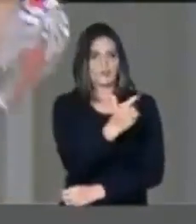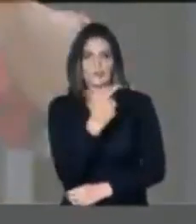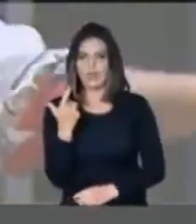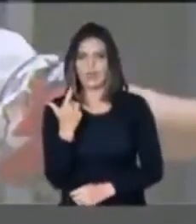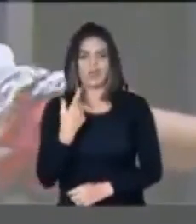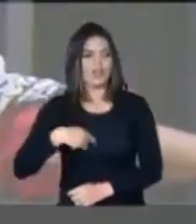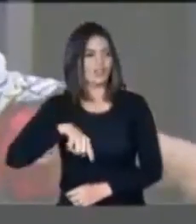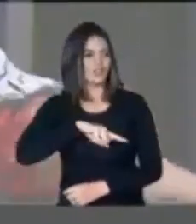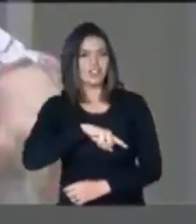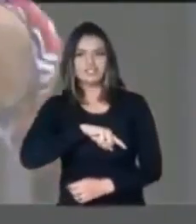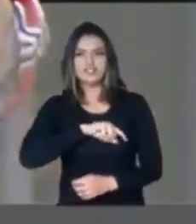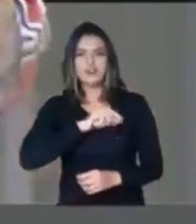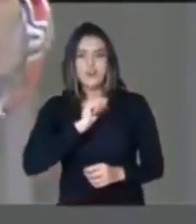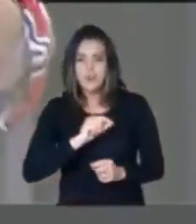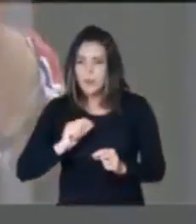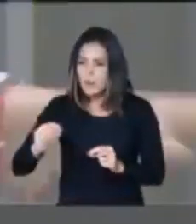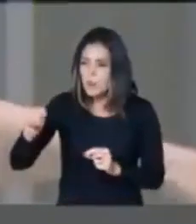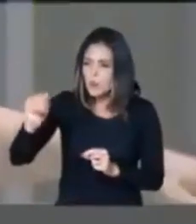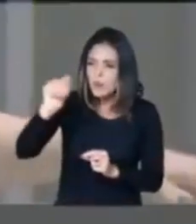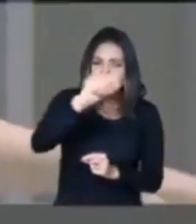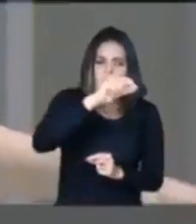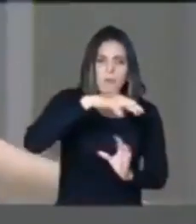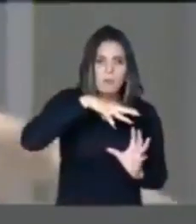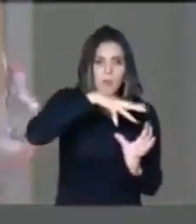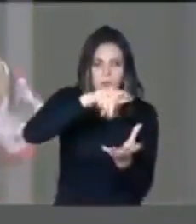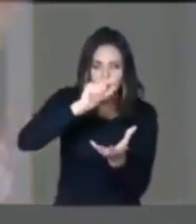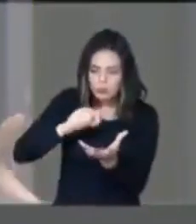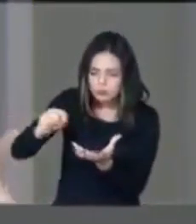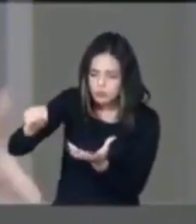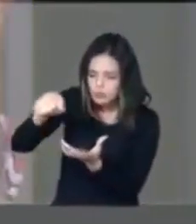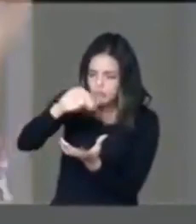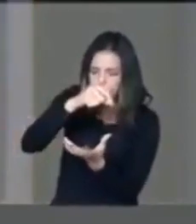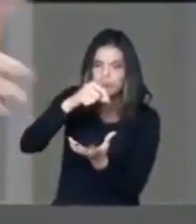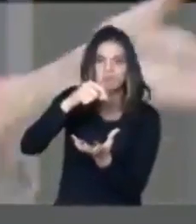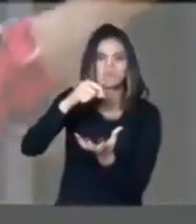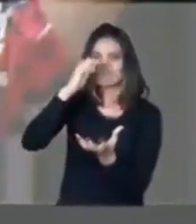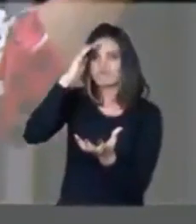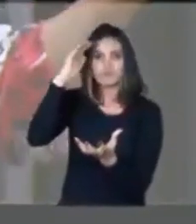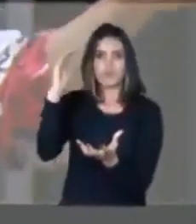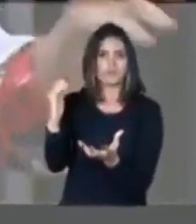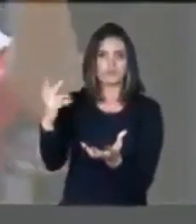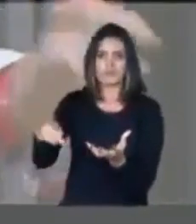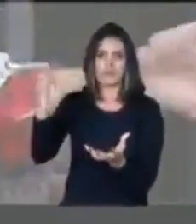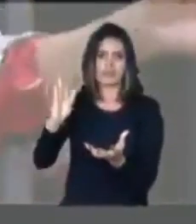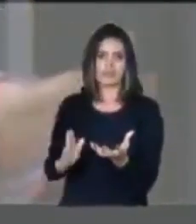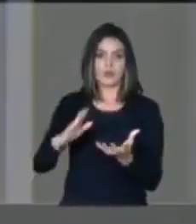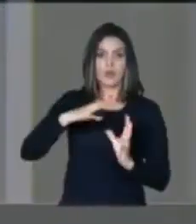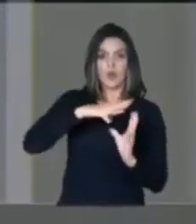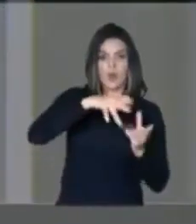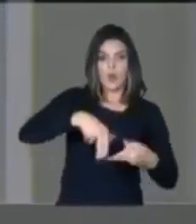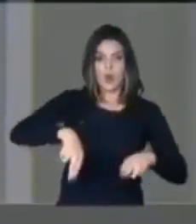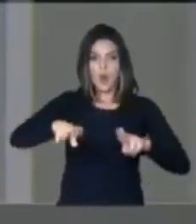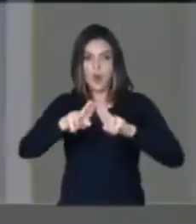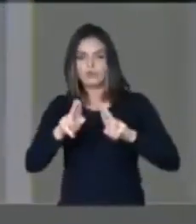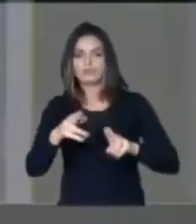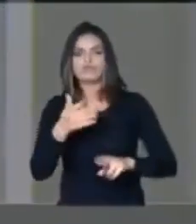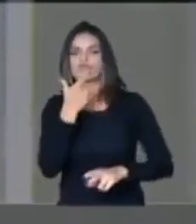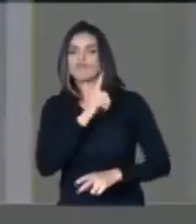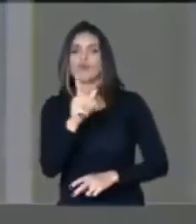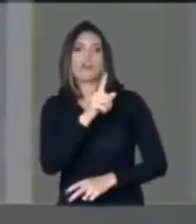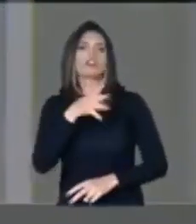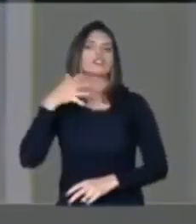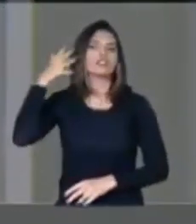mal em todo lugar. Ninguém mais nos respeita. Nem mesmo na ONU nós conseguimos fazer um discurso que possa